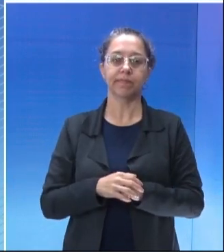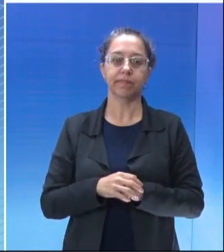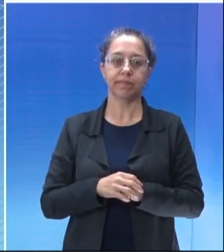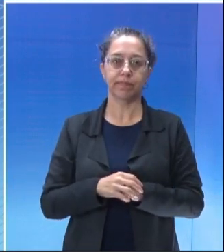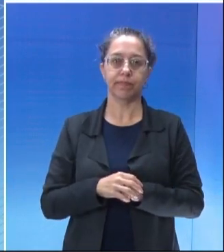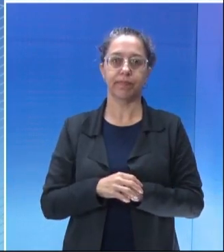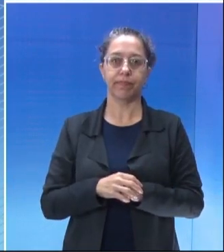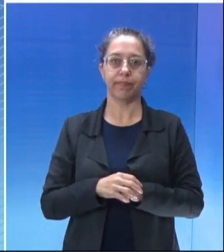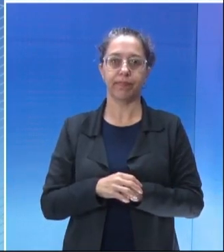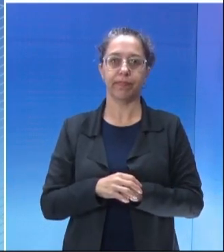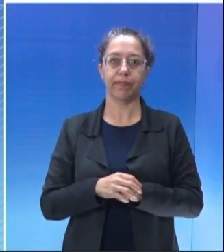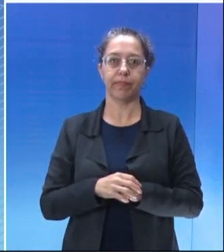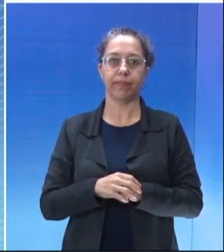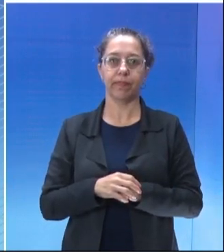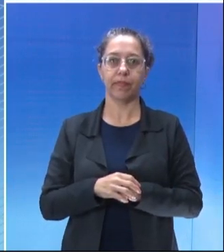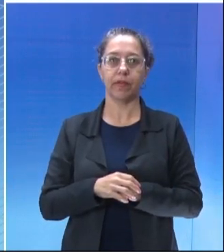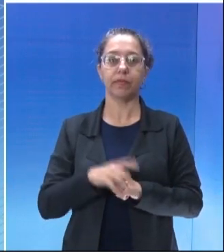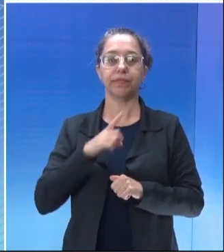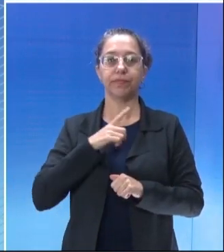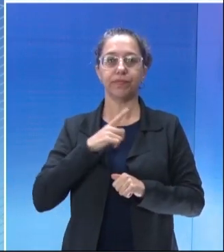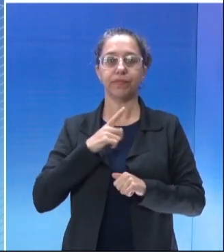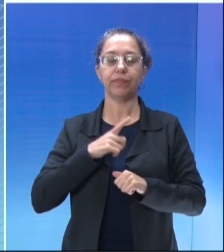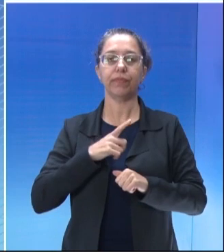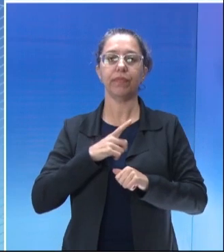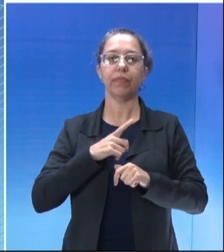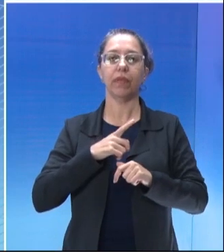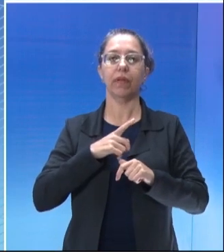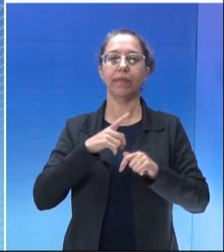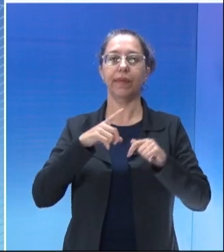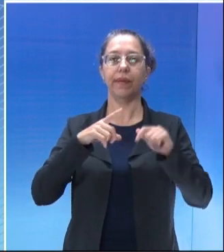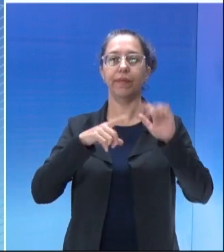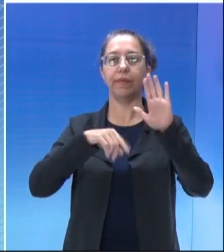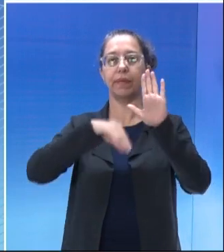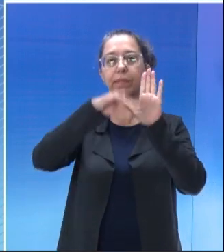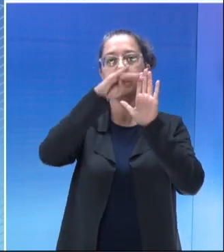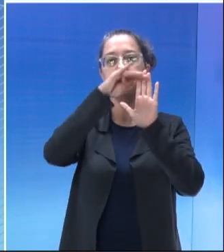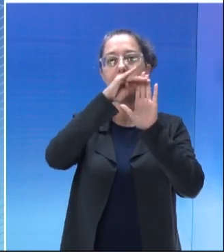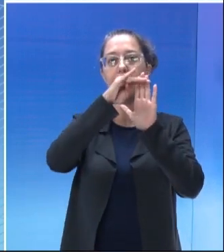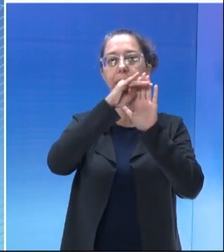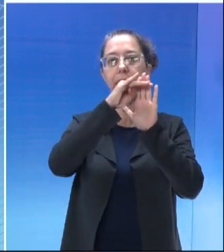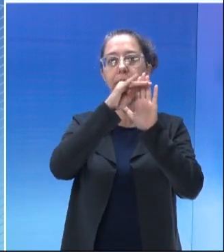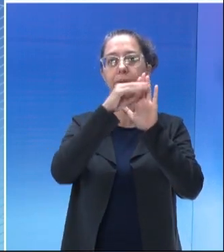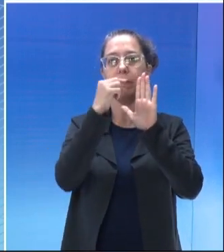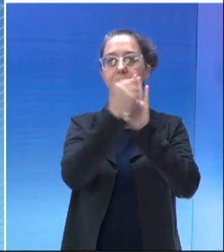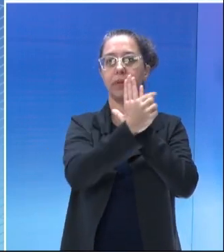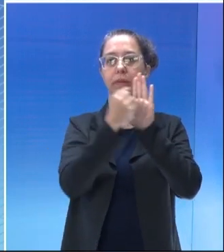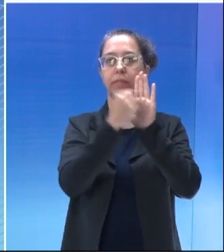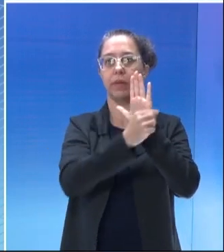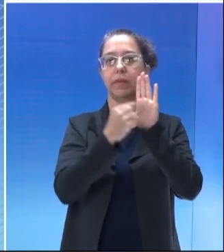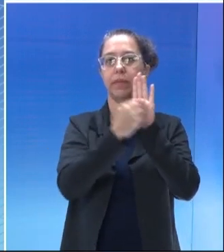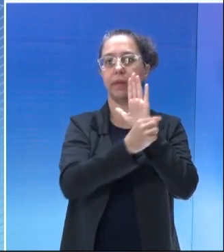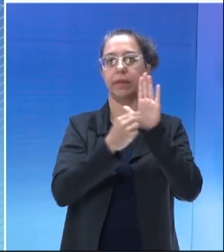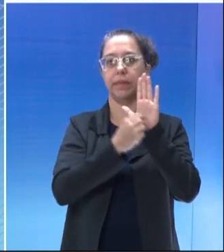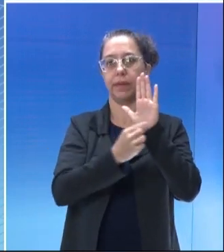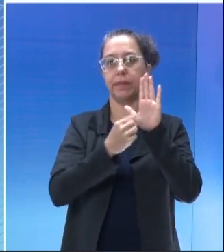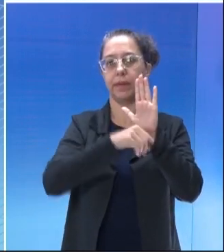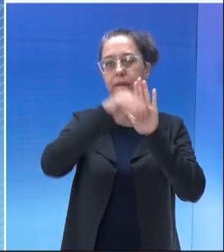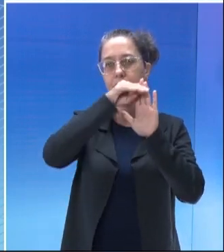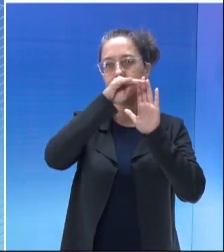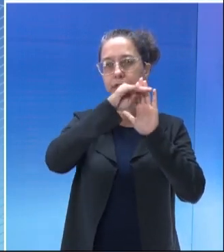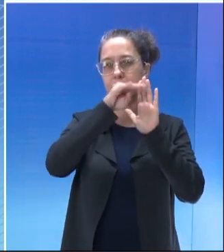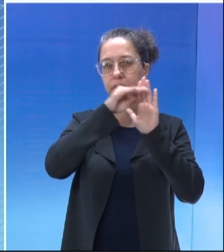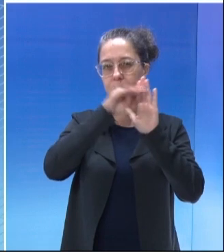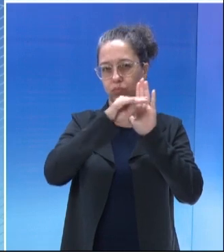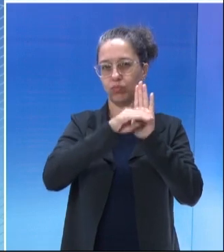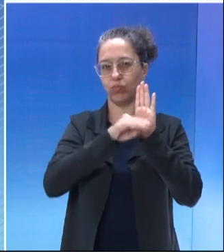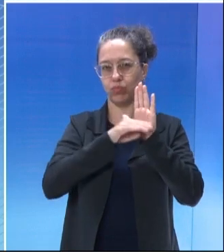as capitanias hereditárias, né? As capitanias hereditárias trouxeram as sesmarias. O que eram as sesmarias? Era